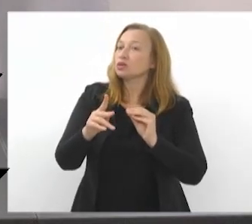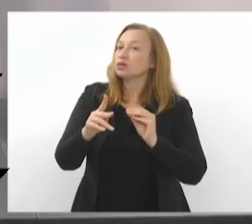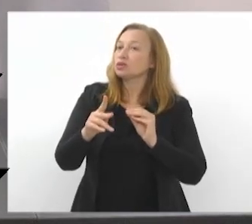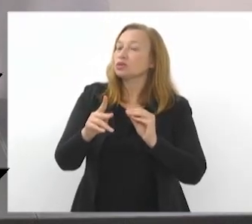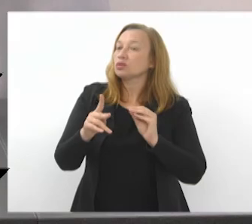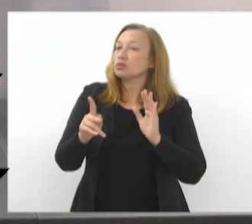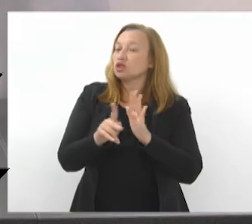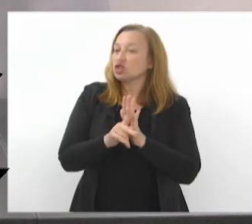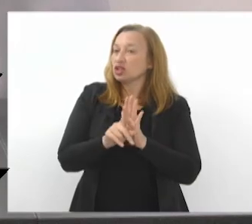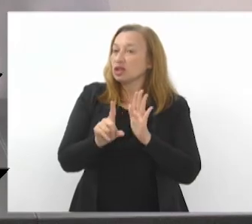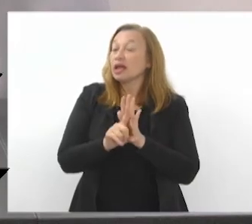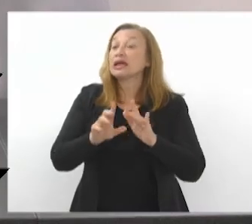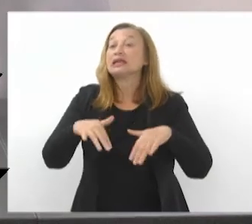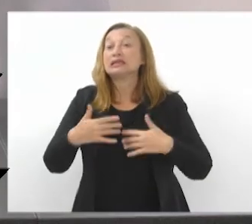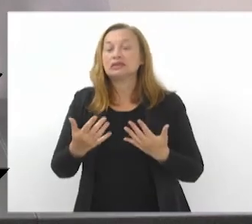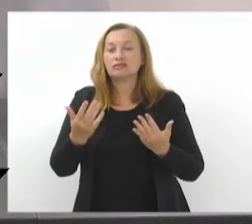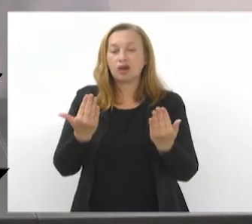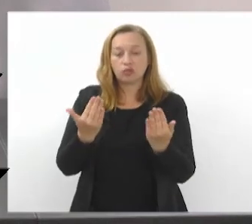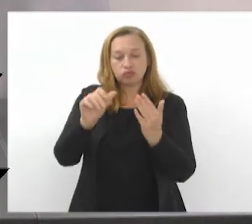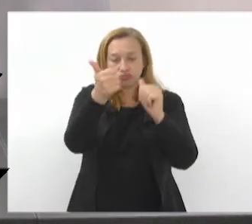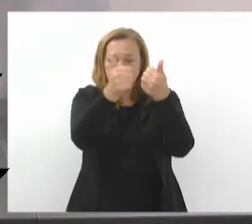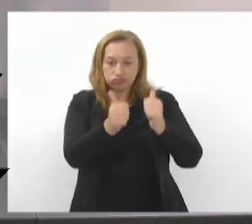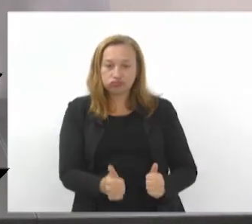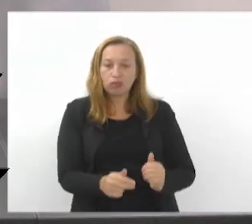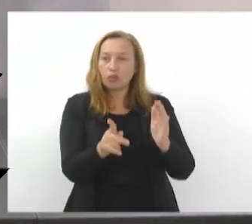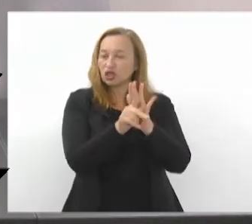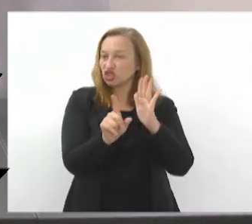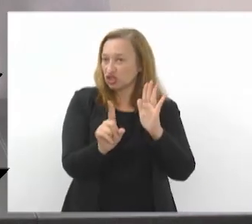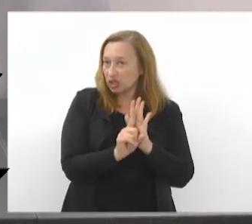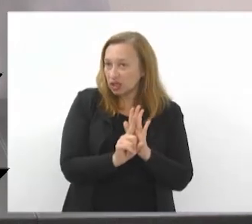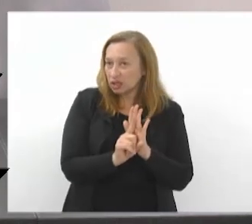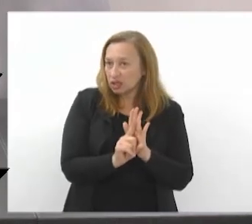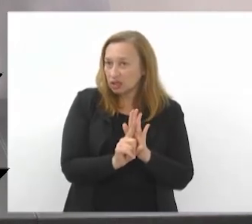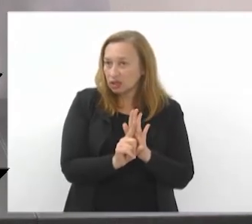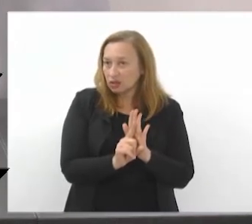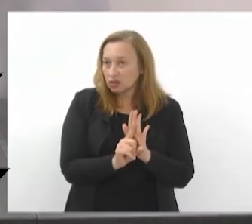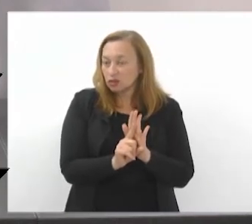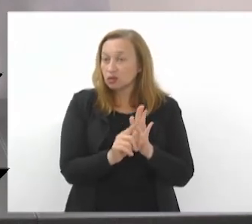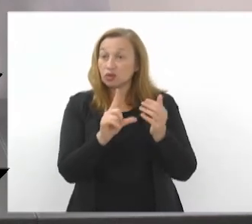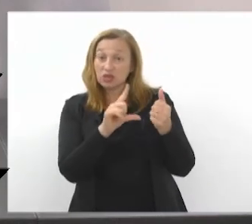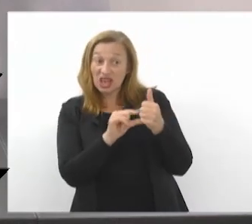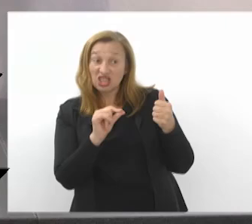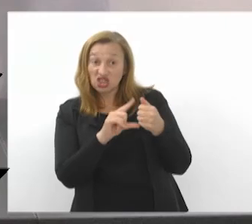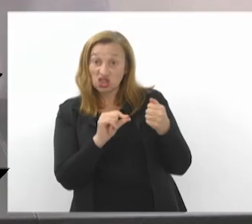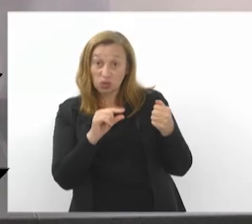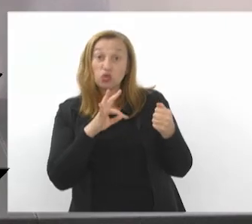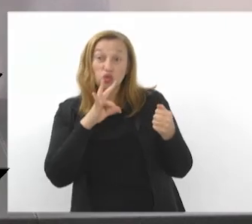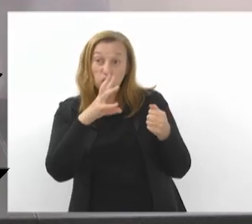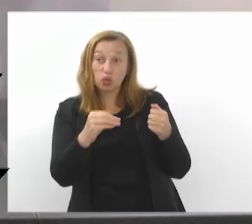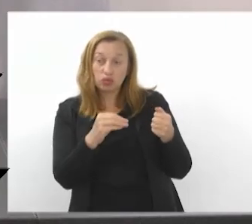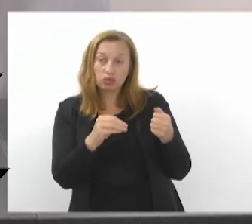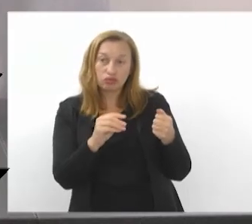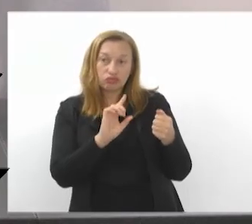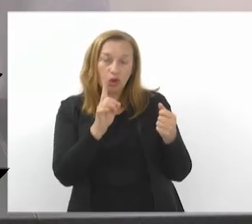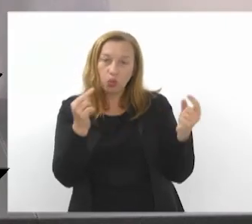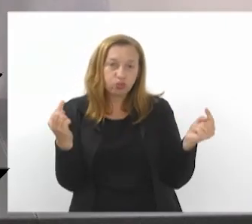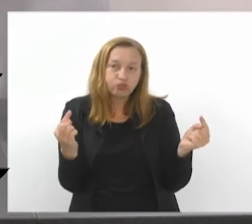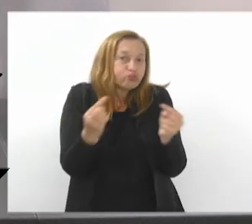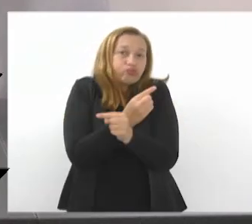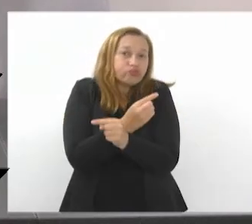lei. E se a gente fizer uma análise do projeto de lei nos seus artigos em si, ele não faz